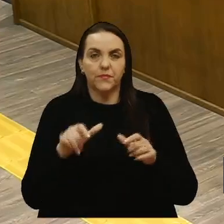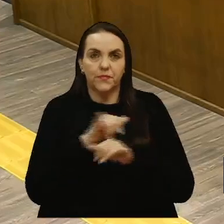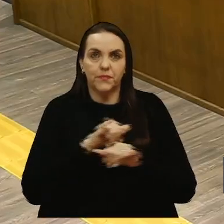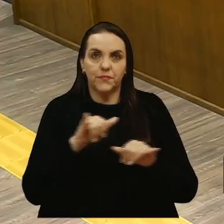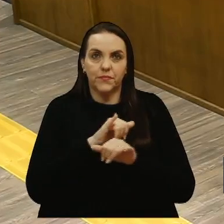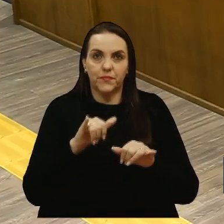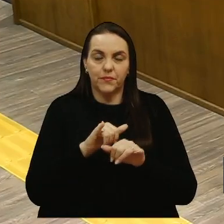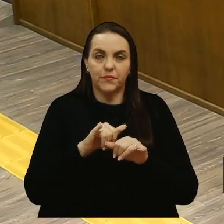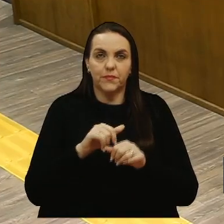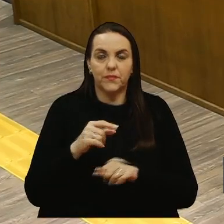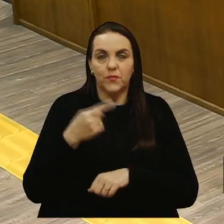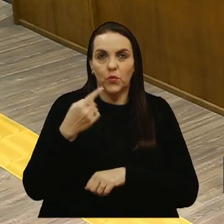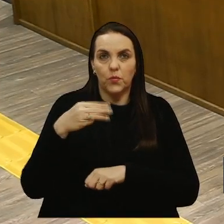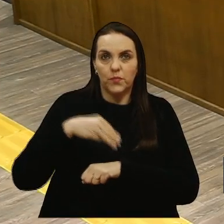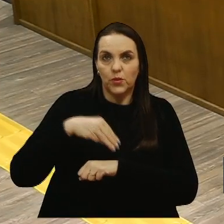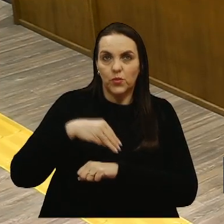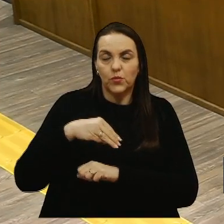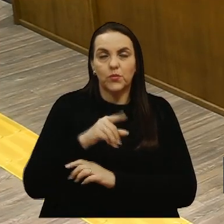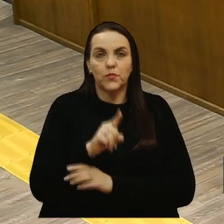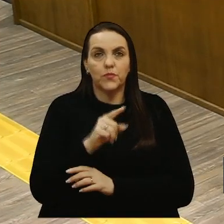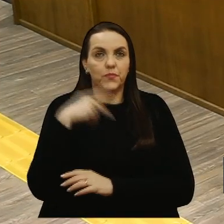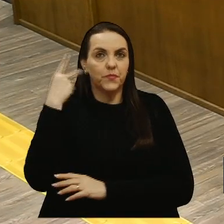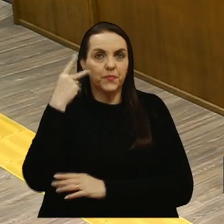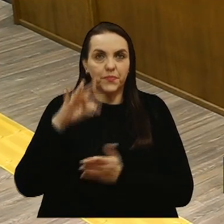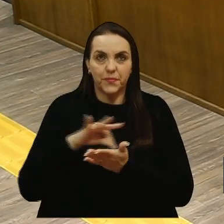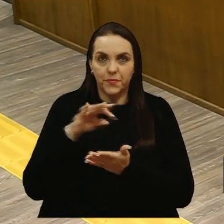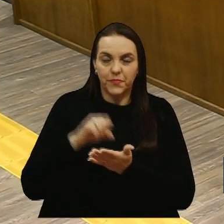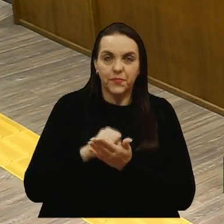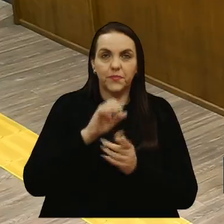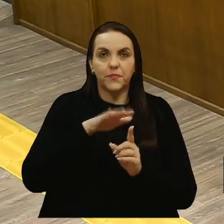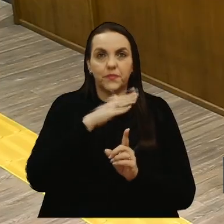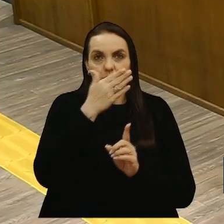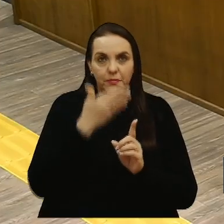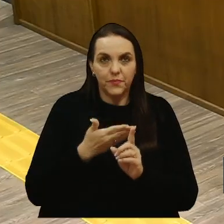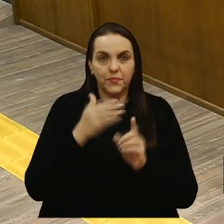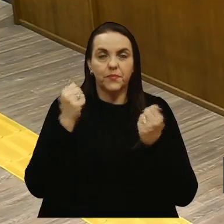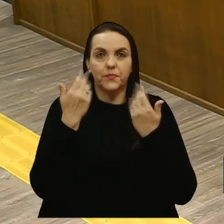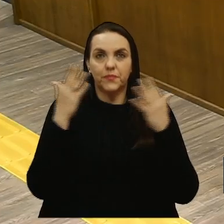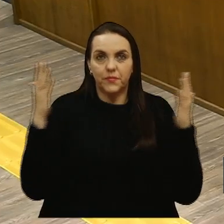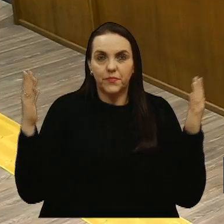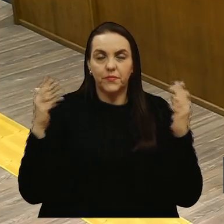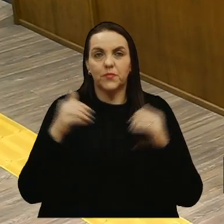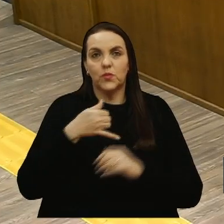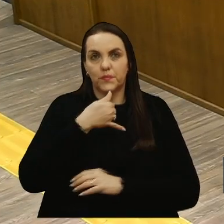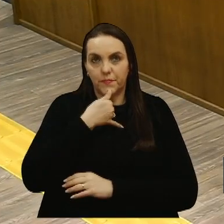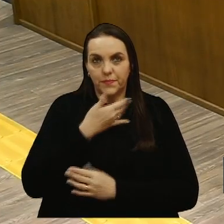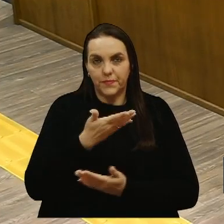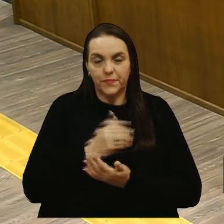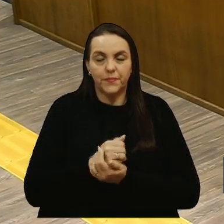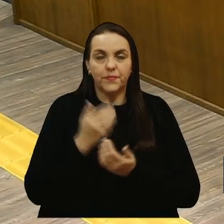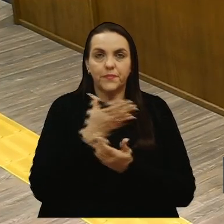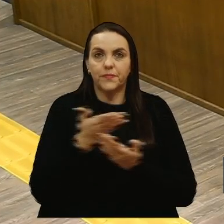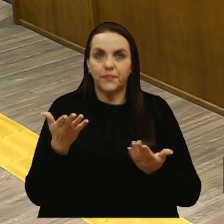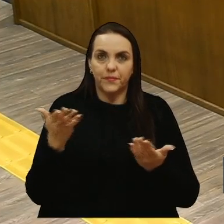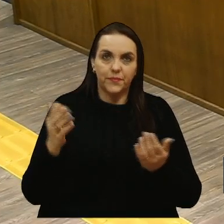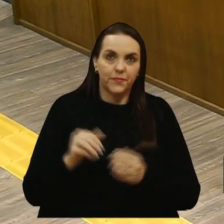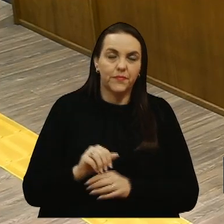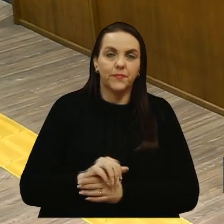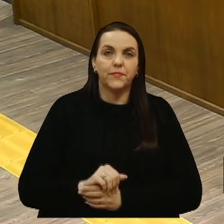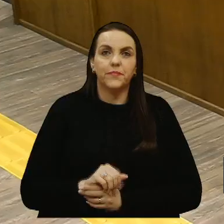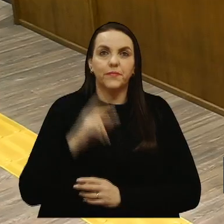Pelo tempo de 1 minuto por vereador inscrito para apresentação de votos de pesar, de louvor ou de congratulações. A palavra está à disposição das